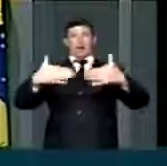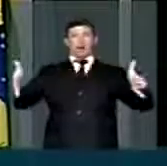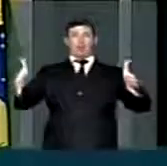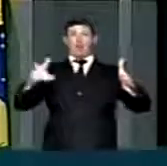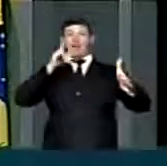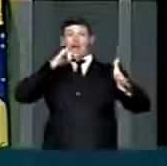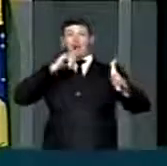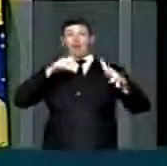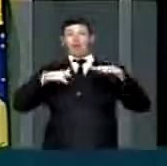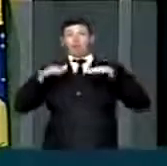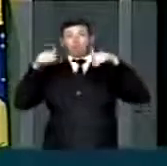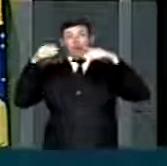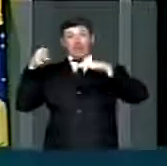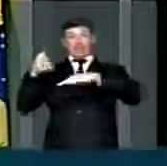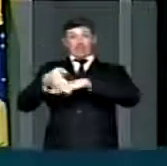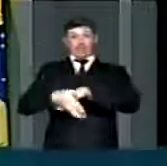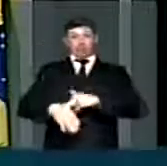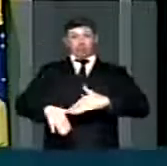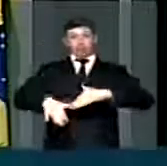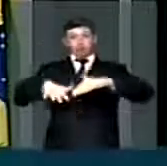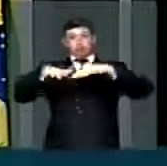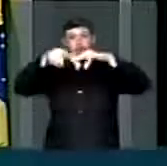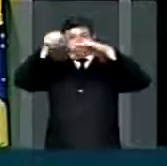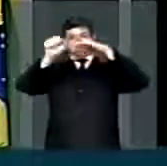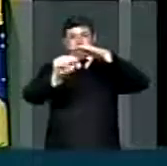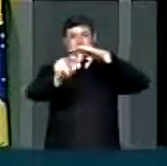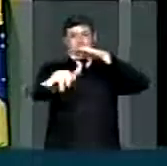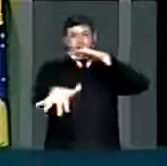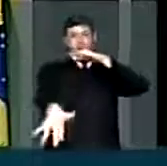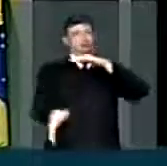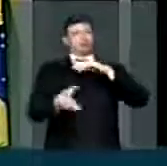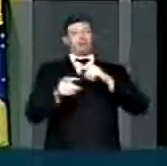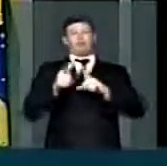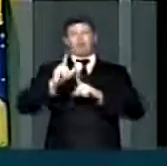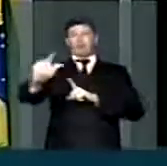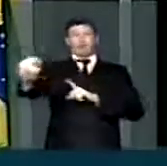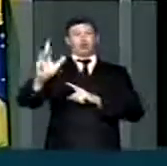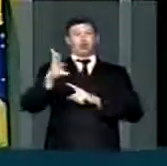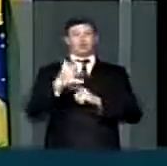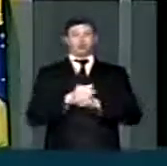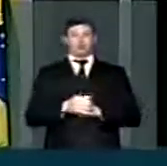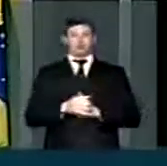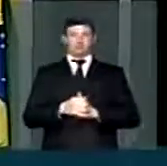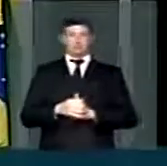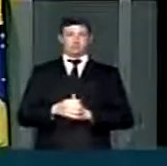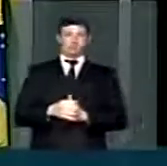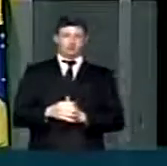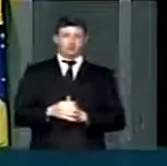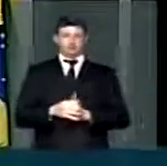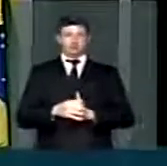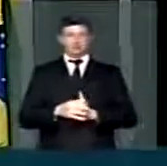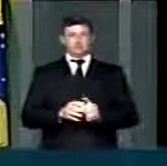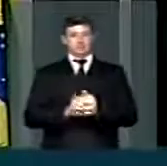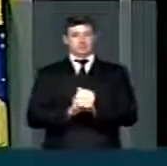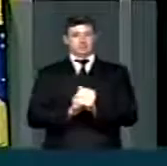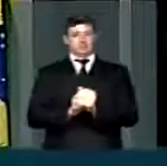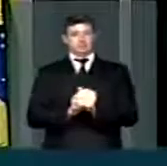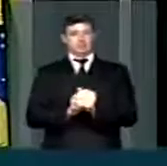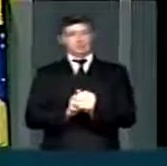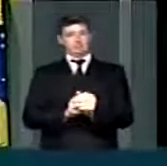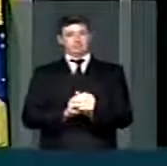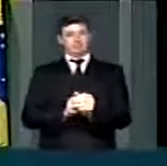o volume de água que entra na cabeceira, na primeira, a montante, como já disse, do rio, da